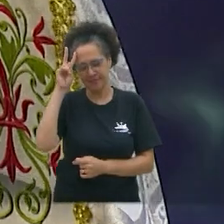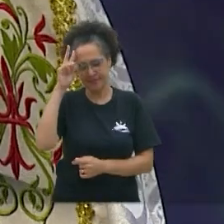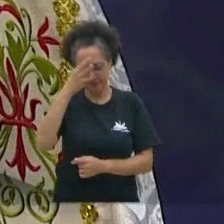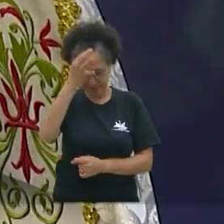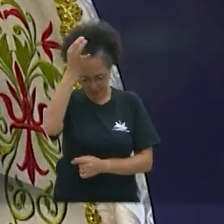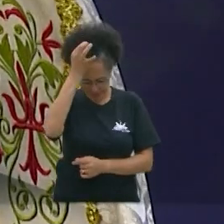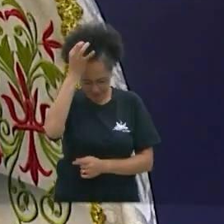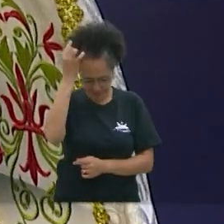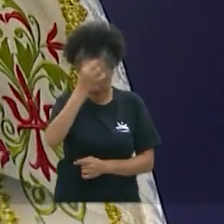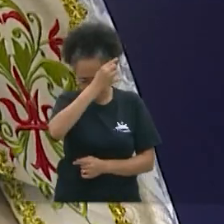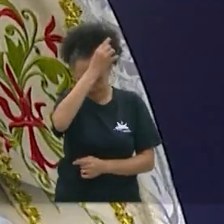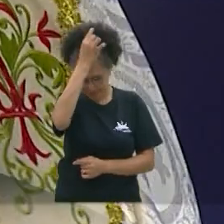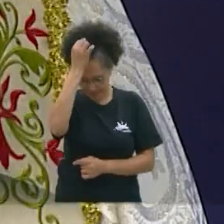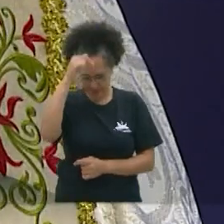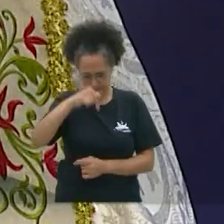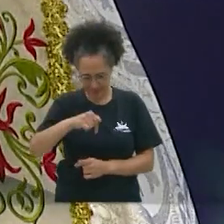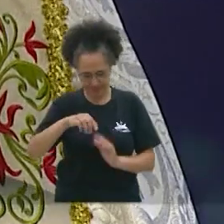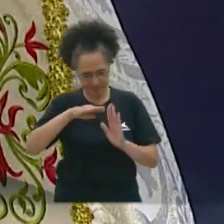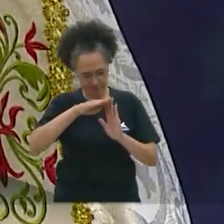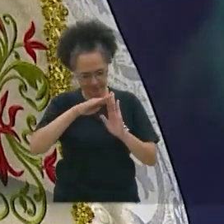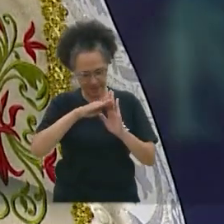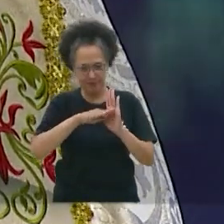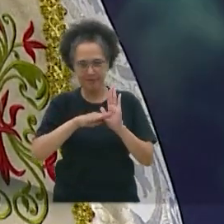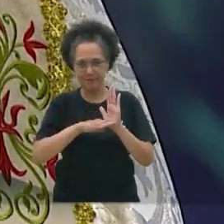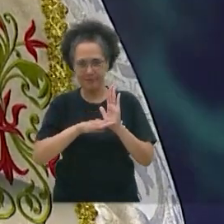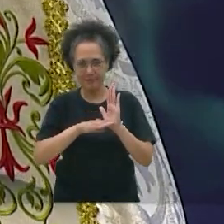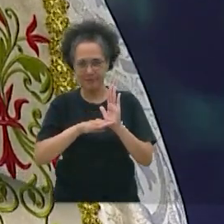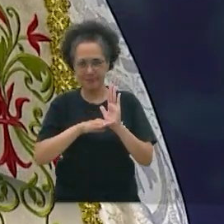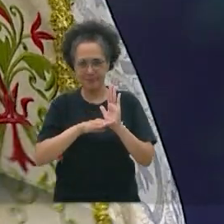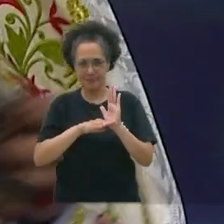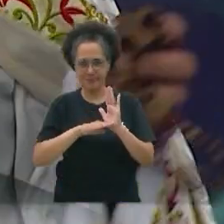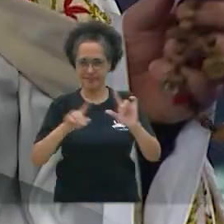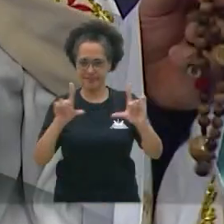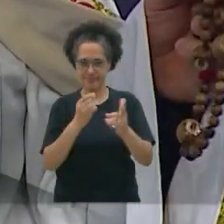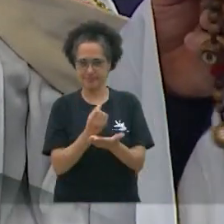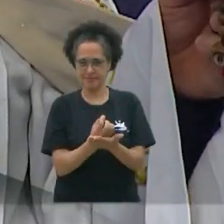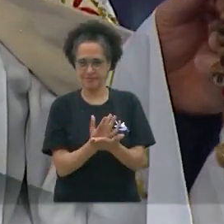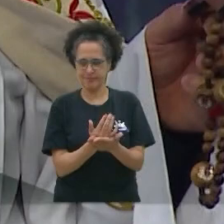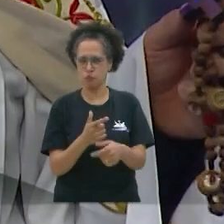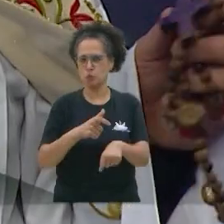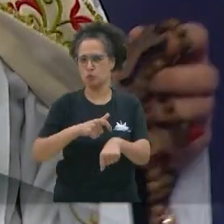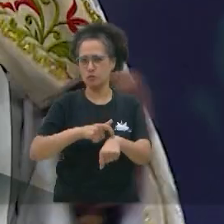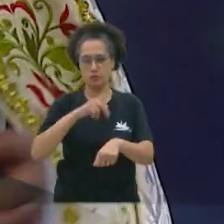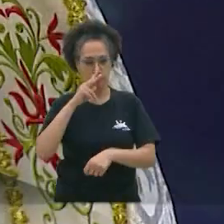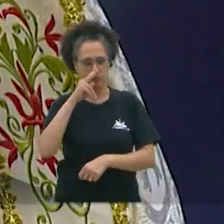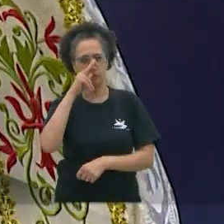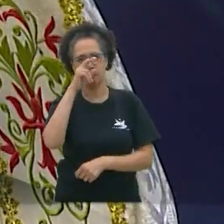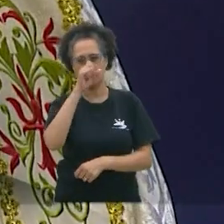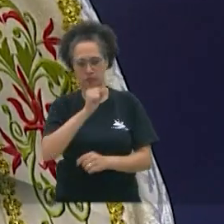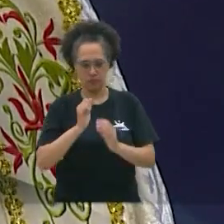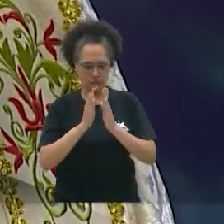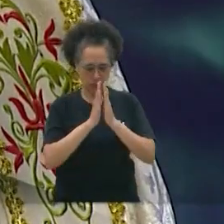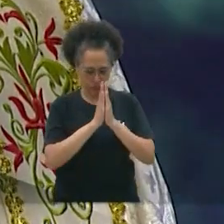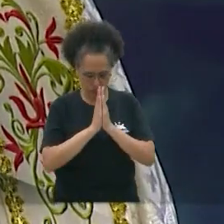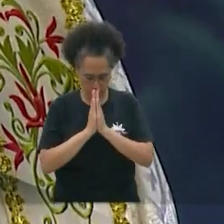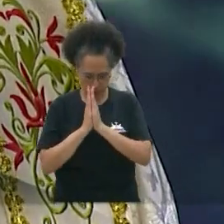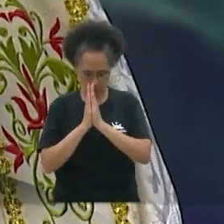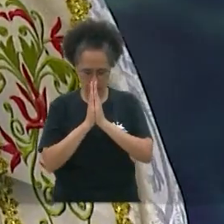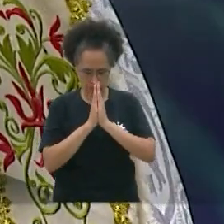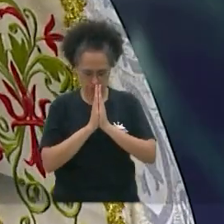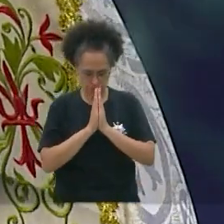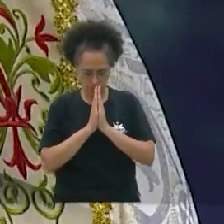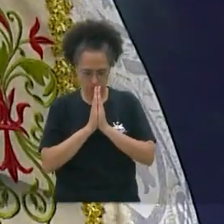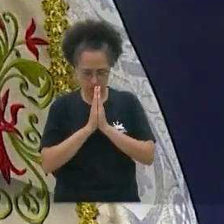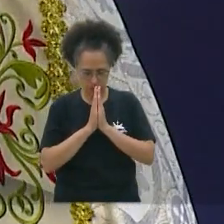Espírito Santo aqui na programação da TV Evangelizar, deste momento forte de oração,